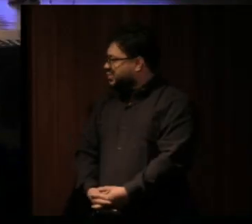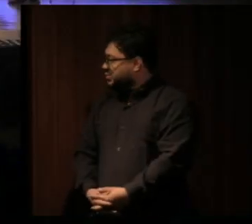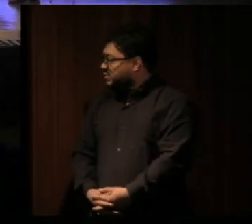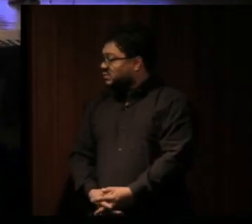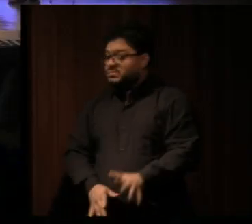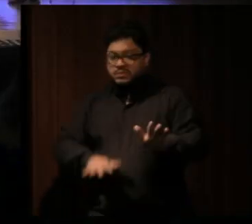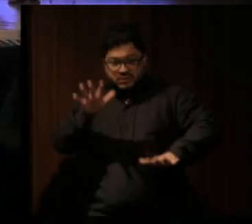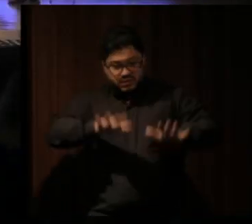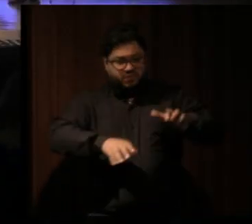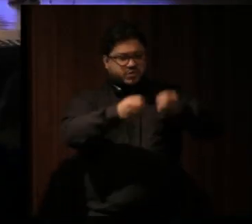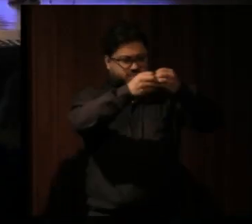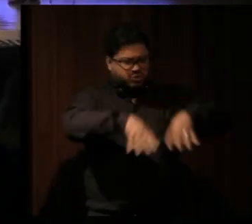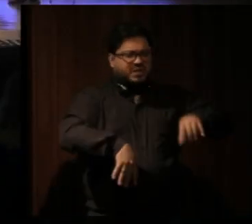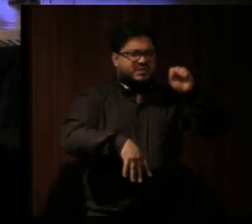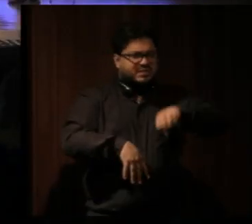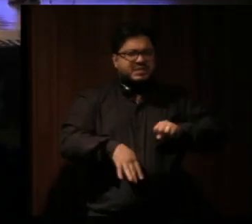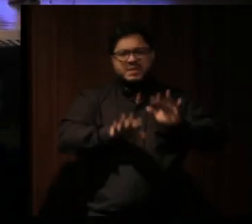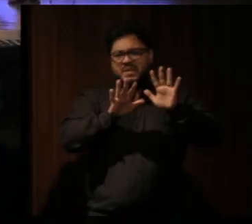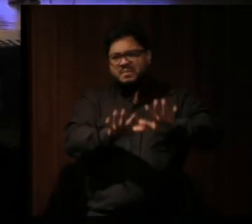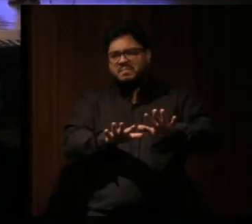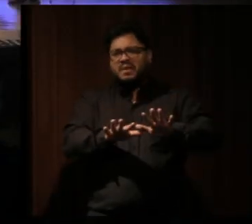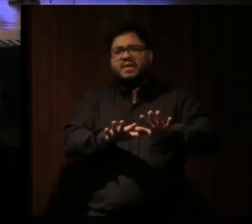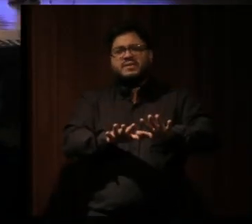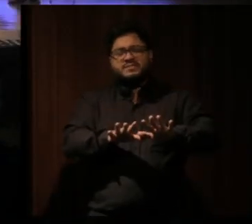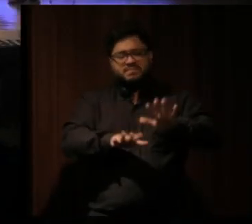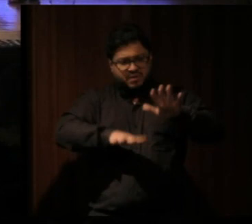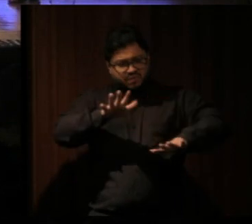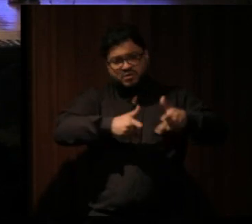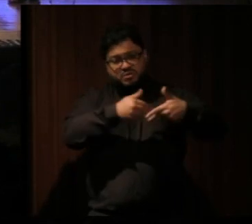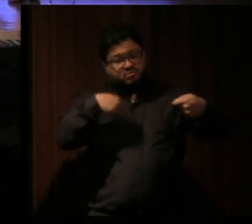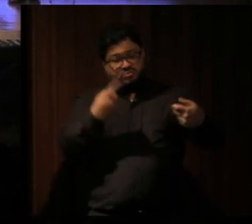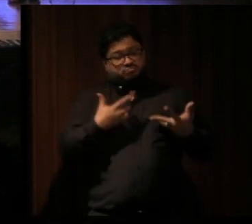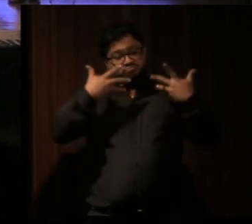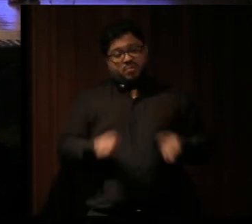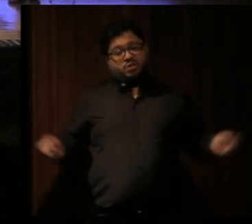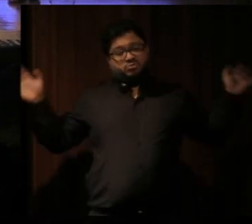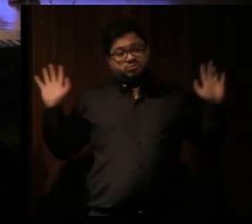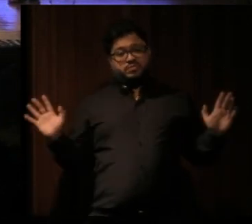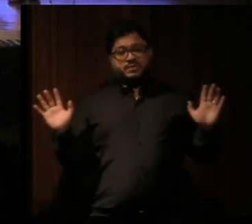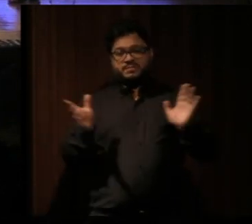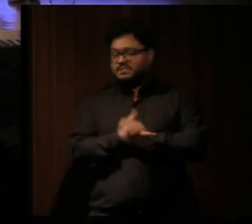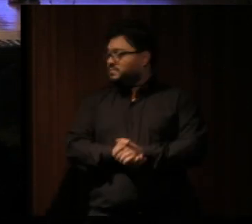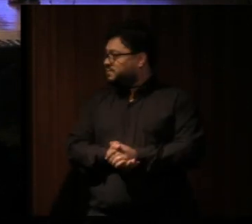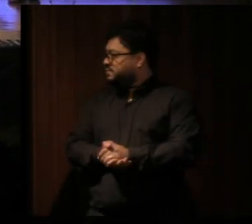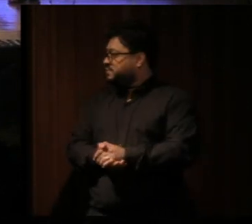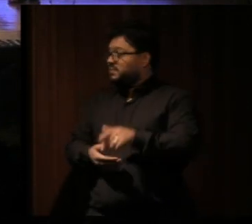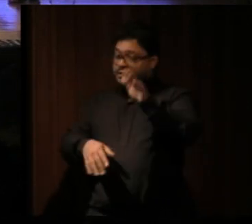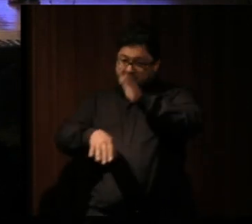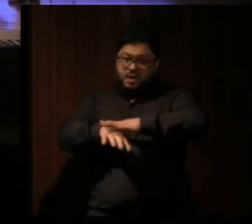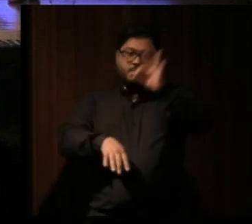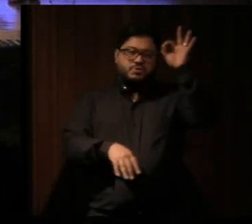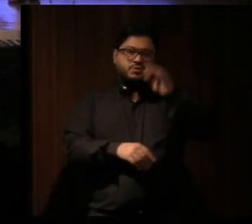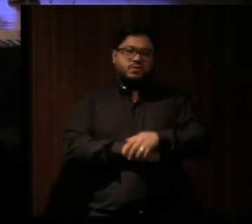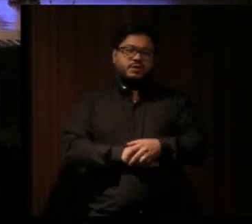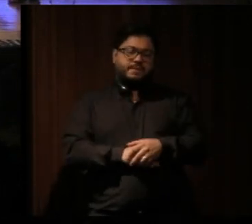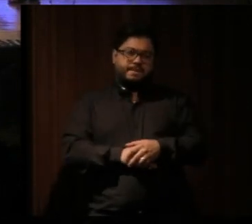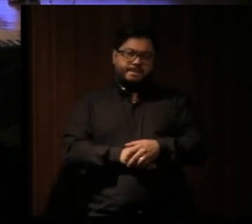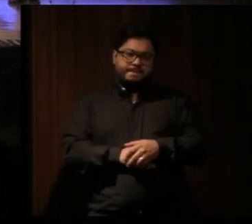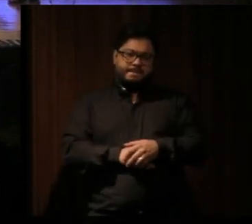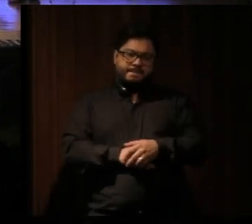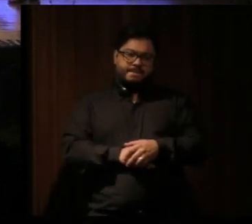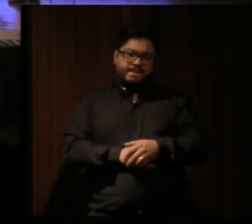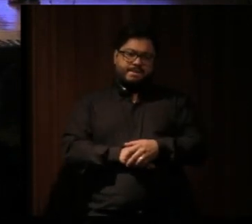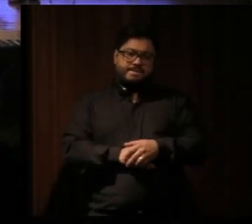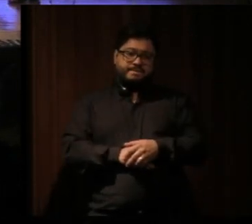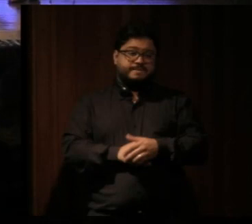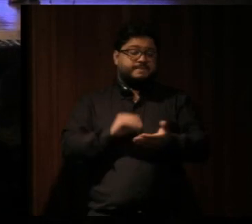saia prejudicada mas talvez isso seja algo que a gente Deva assumir né que é uma escolha né Eh